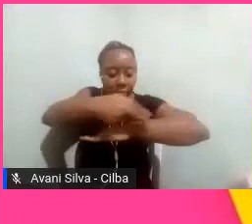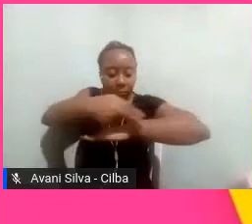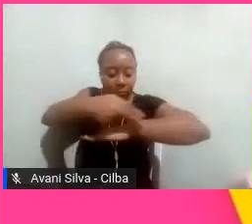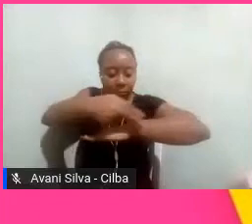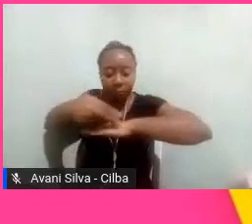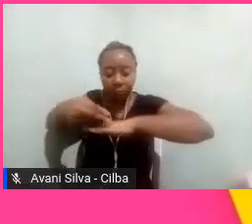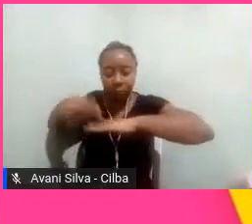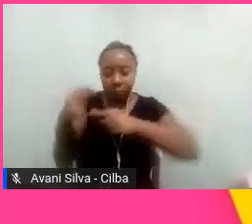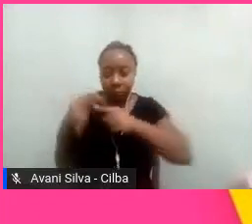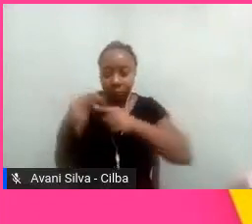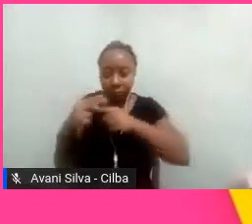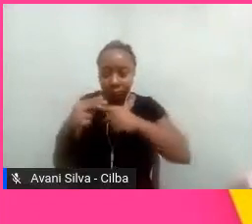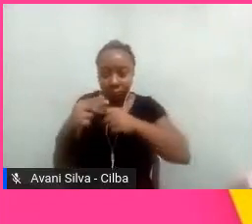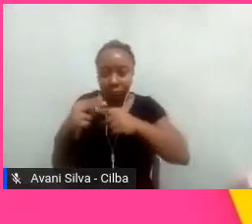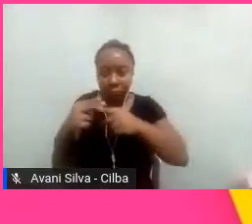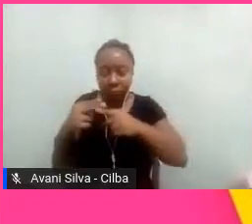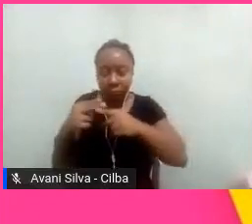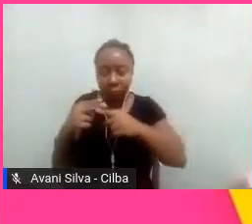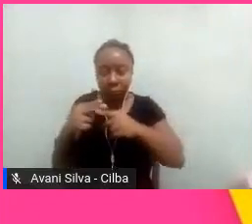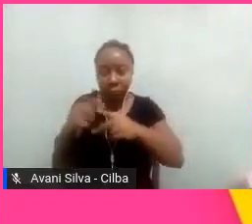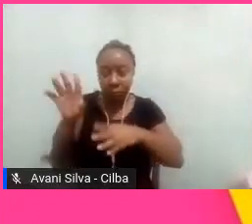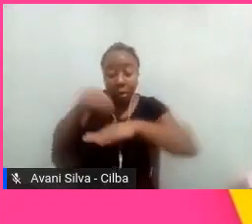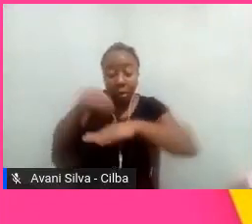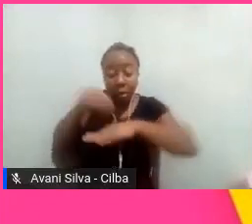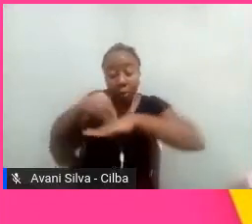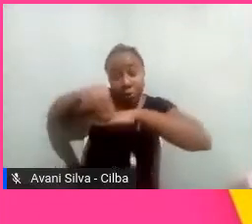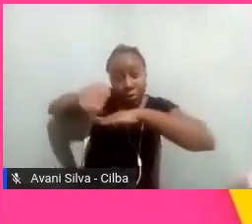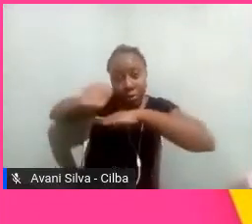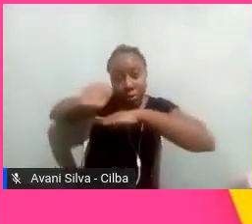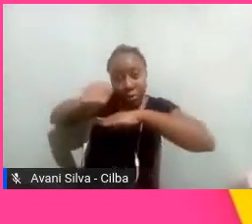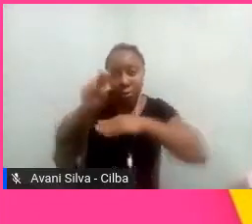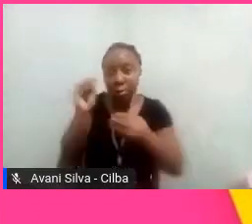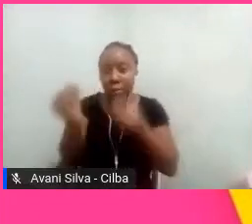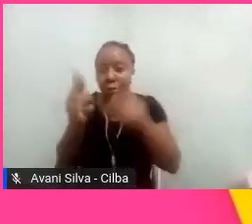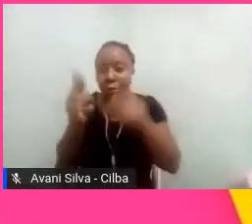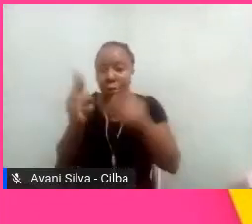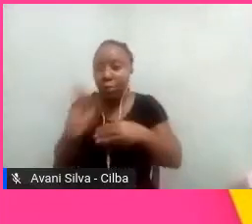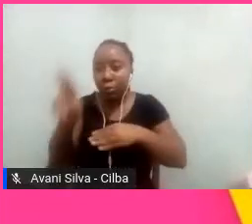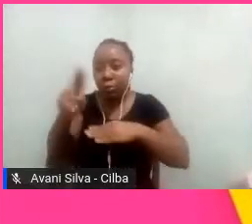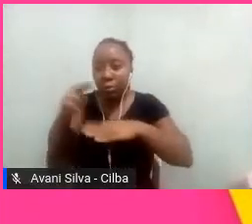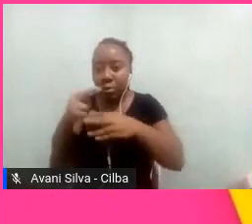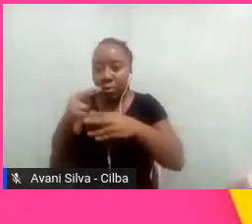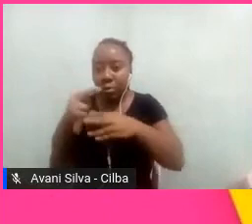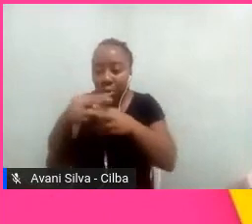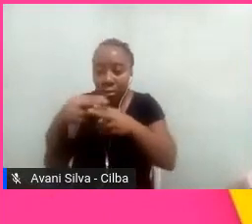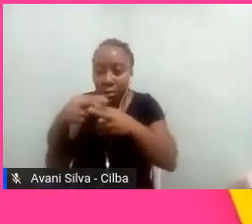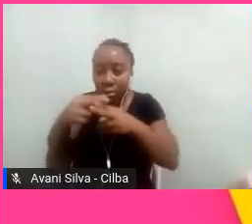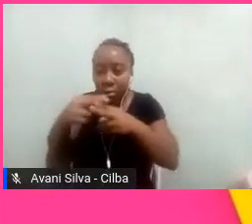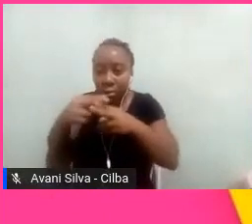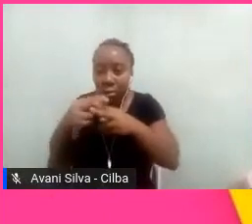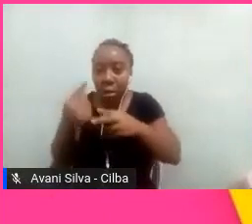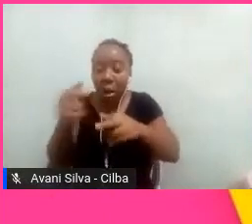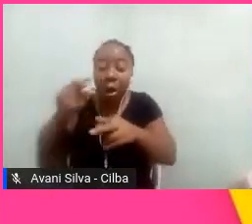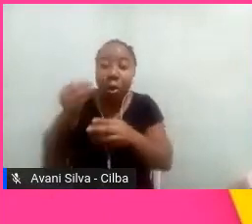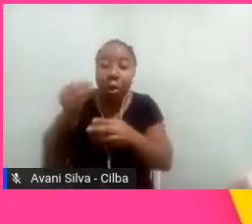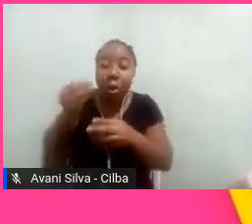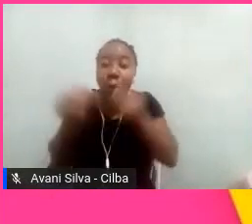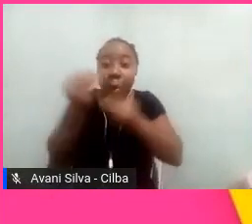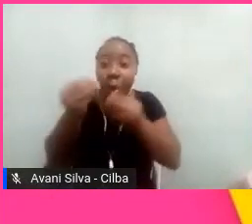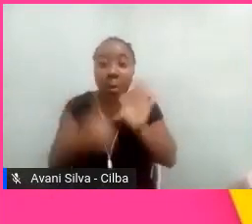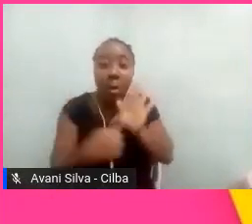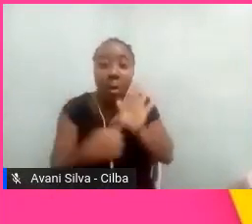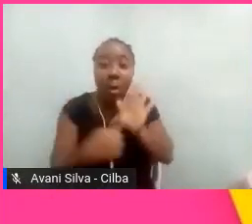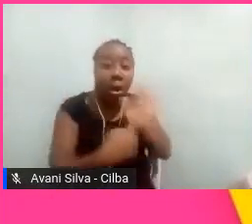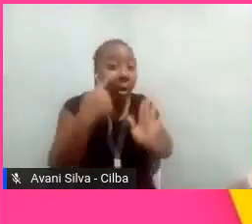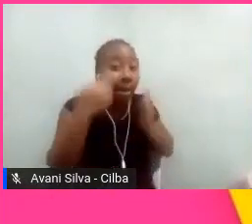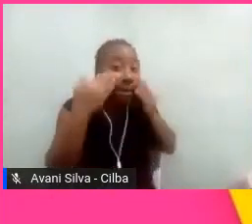Um macete sobre o uso do estilete, toda vez que eu estou cortando, ó, eu deixo um dedo apoiado do lado da lâmina. Então, esse